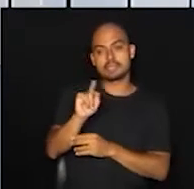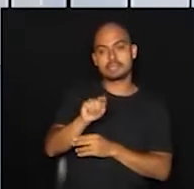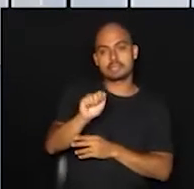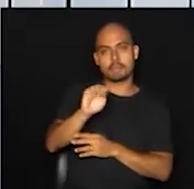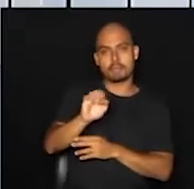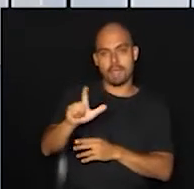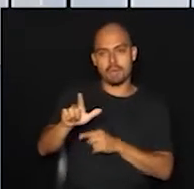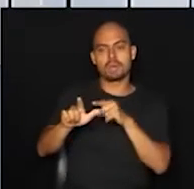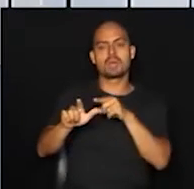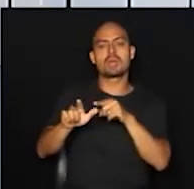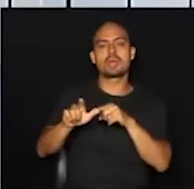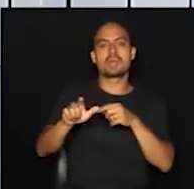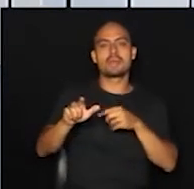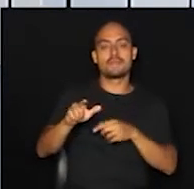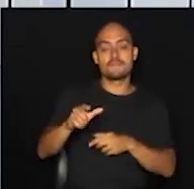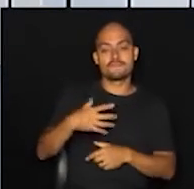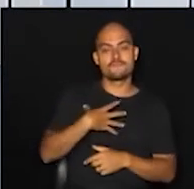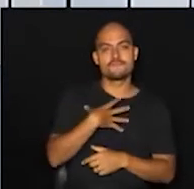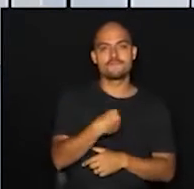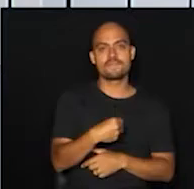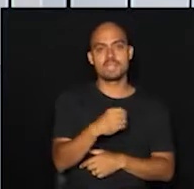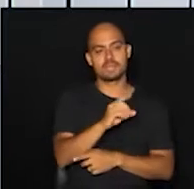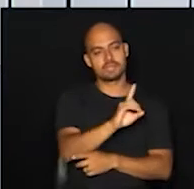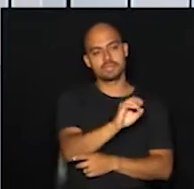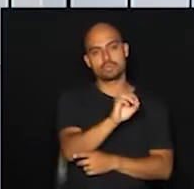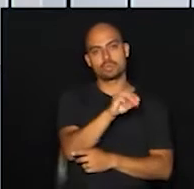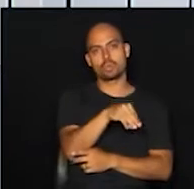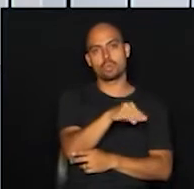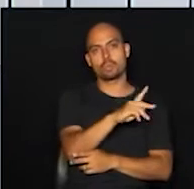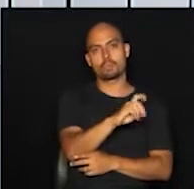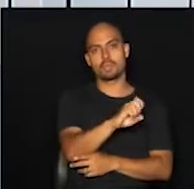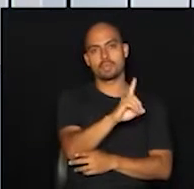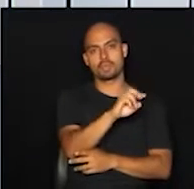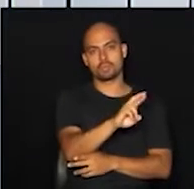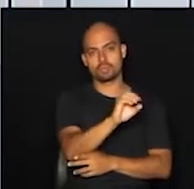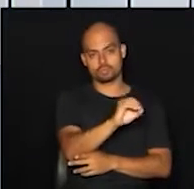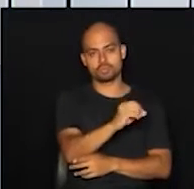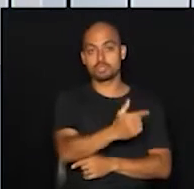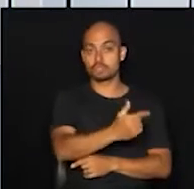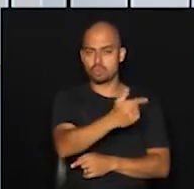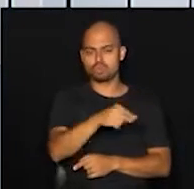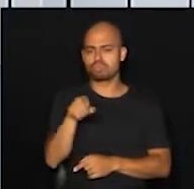a lei que aboliu a escravatura aqui no Brasil, que é a Lei Áurea, era muito